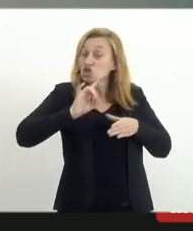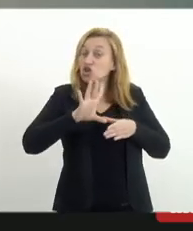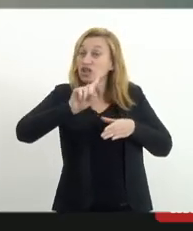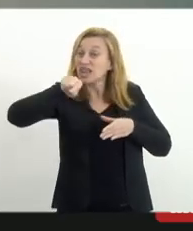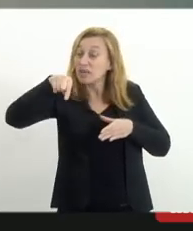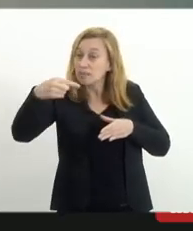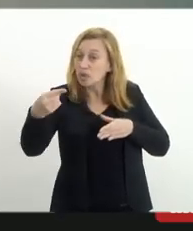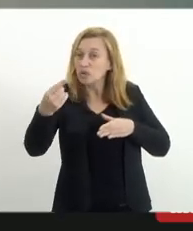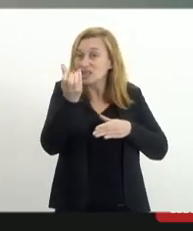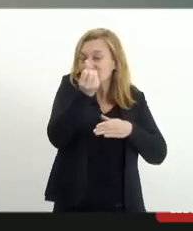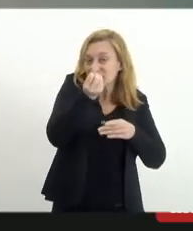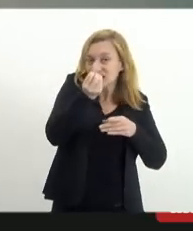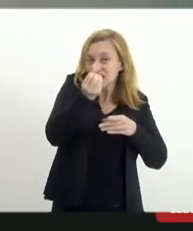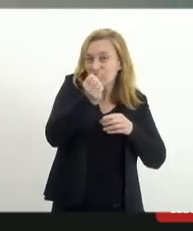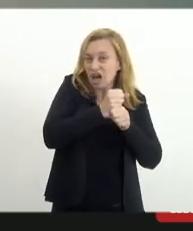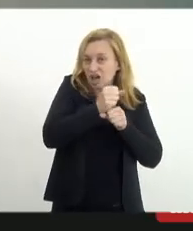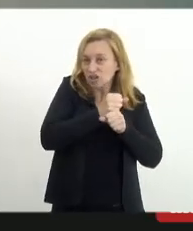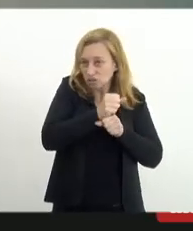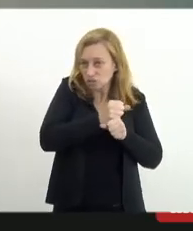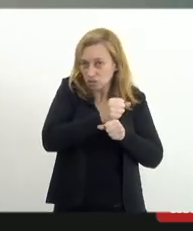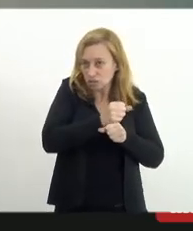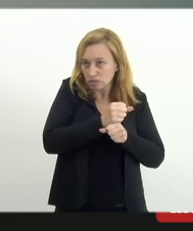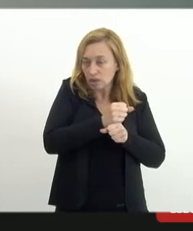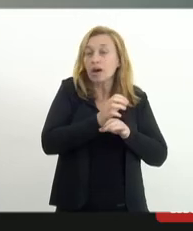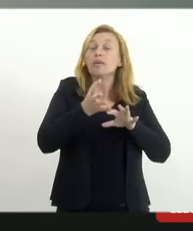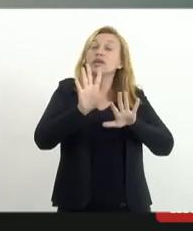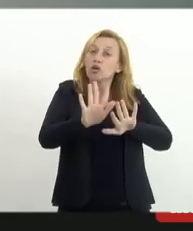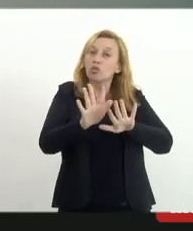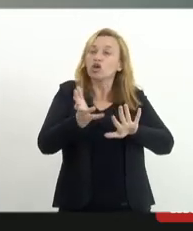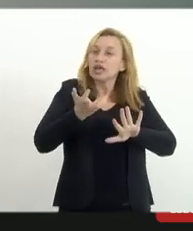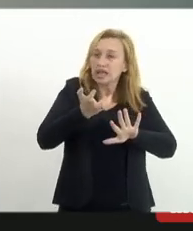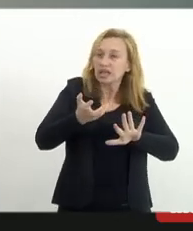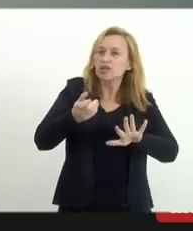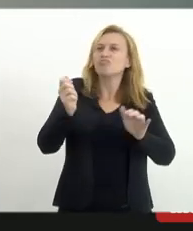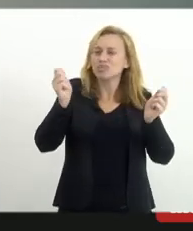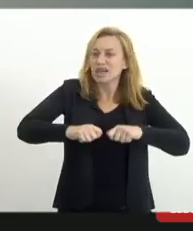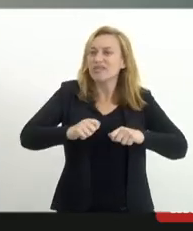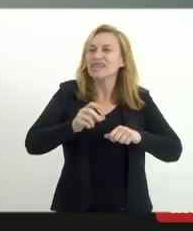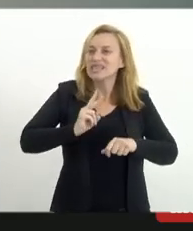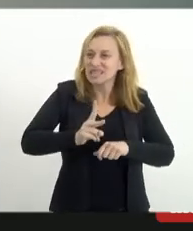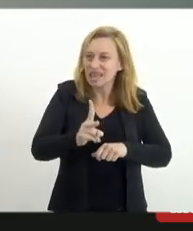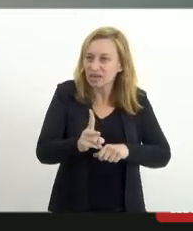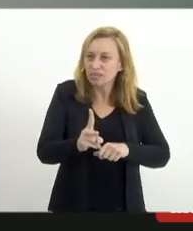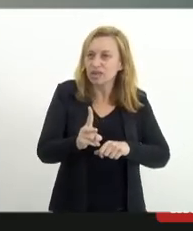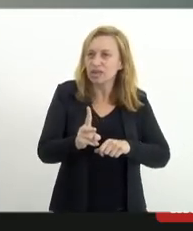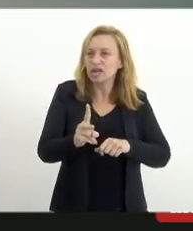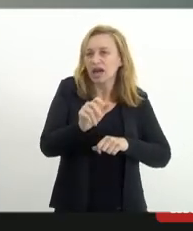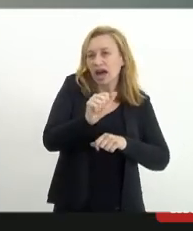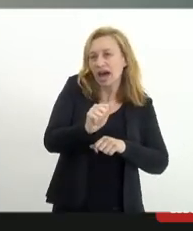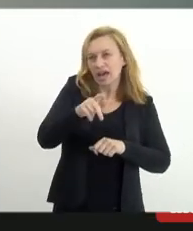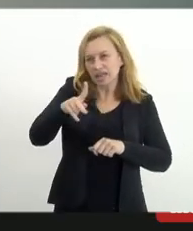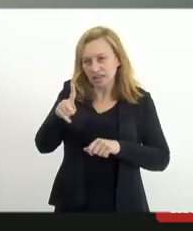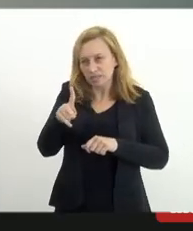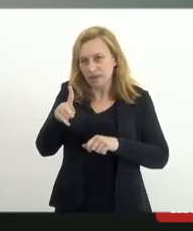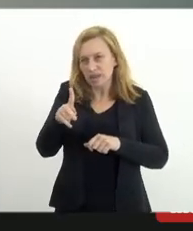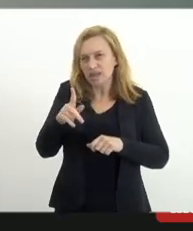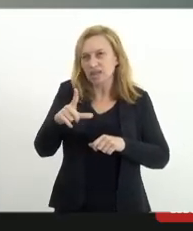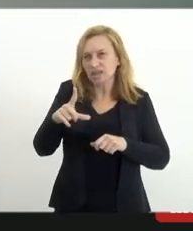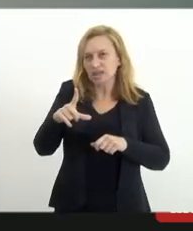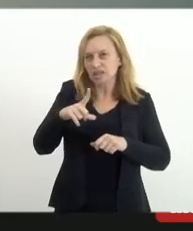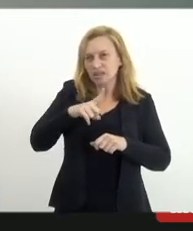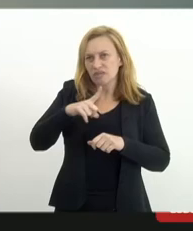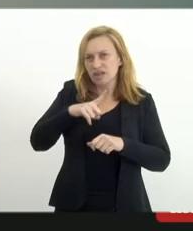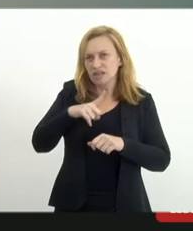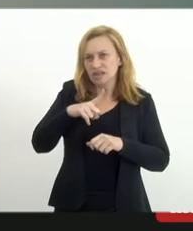depois. E aí eu queria, assim, se fosse possível, toda vez que pelo âmbito da ANP houvesse